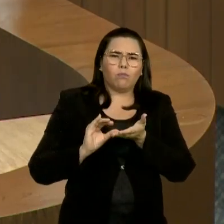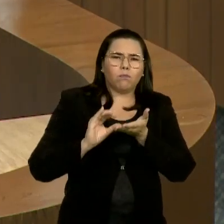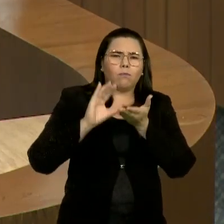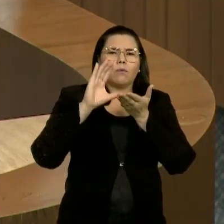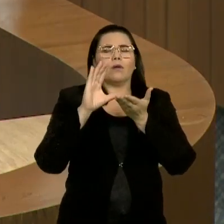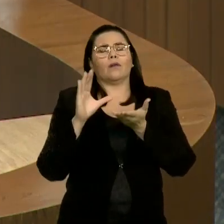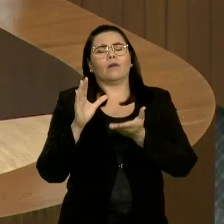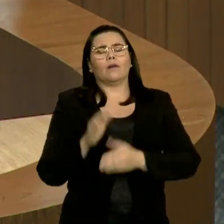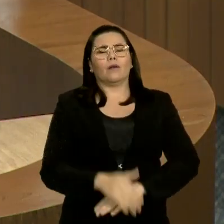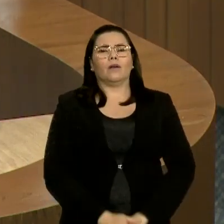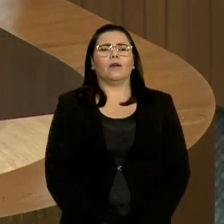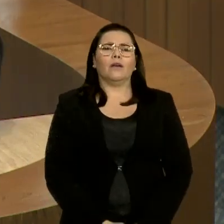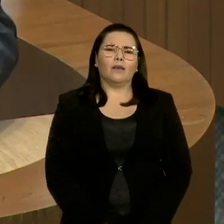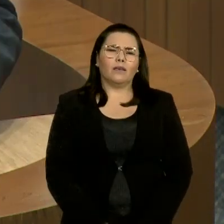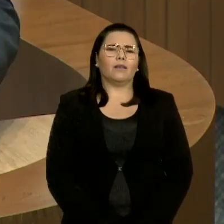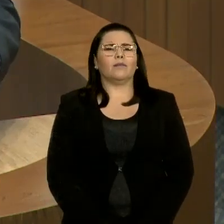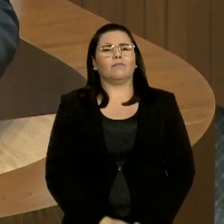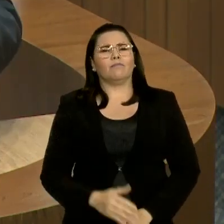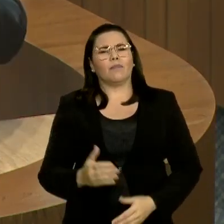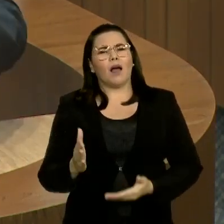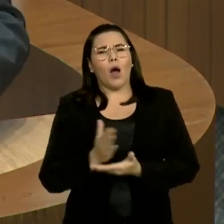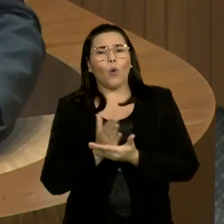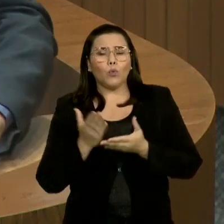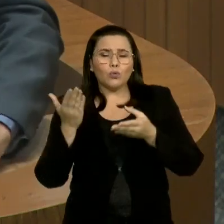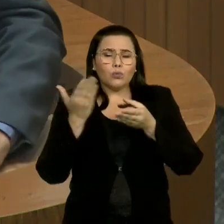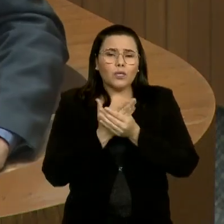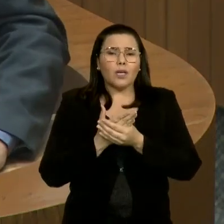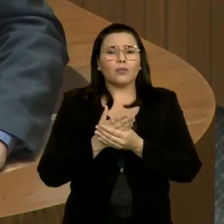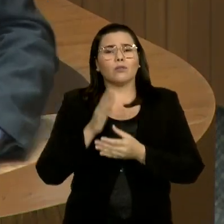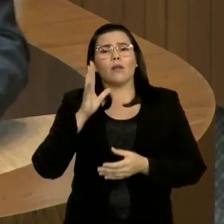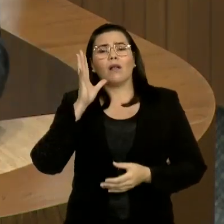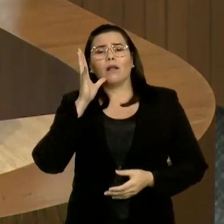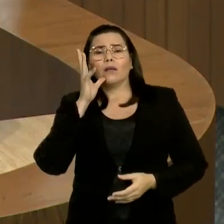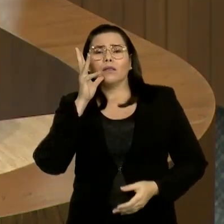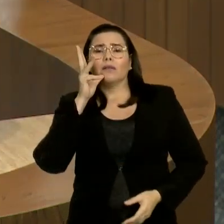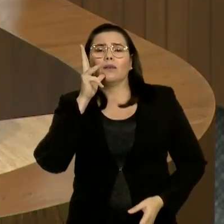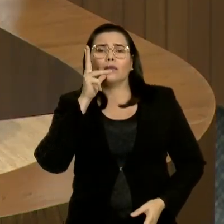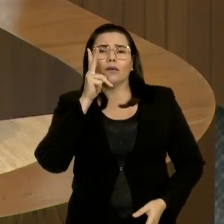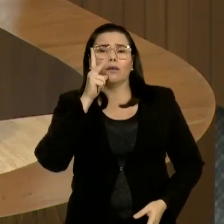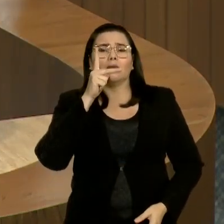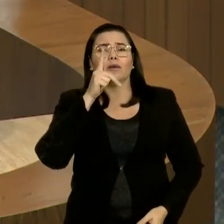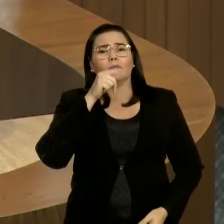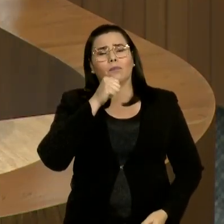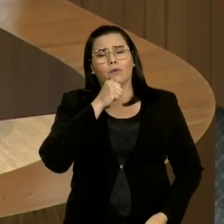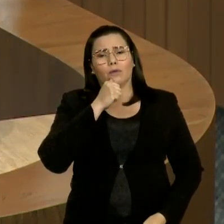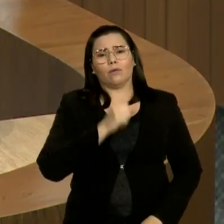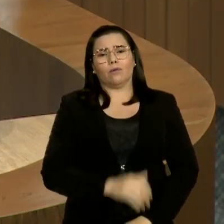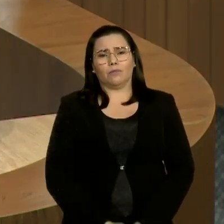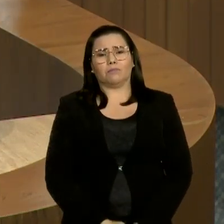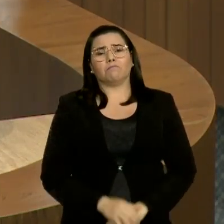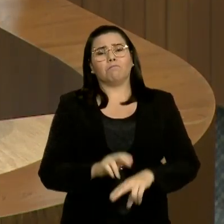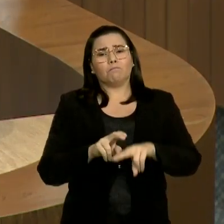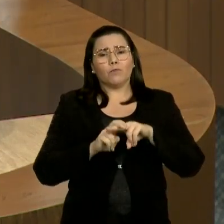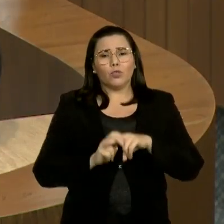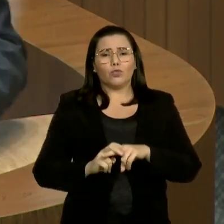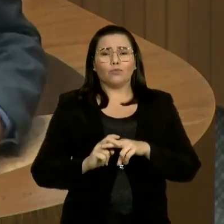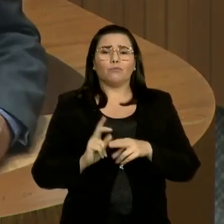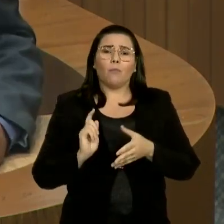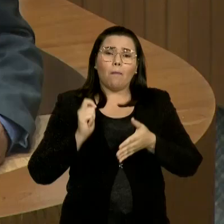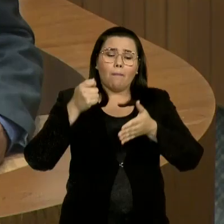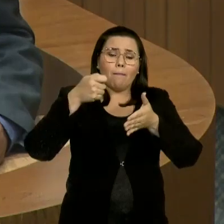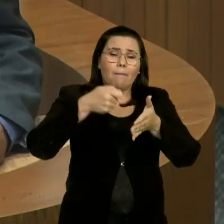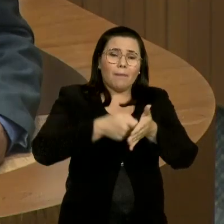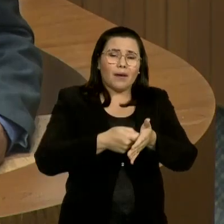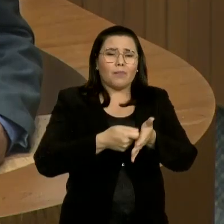não sejam feitos nos prazos estabelecidos e não Ten o